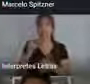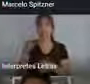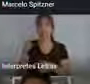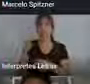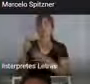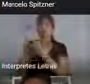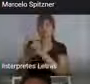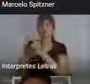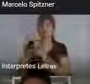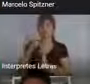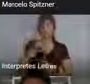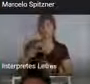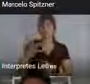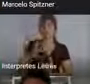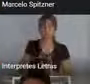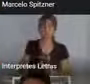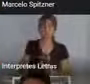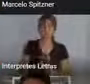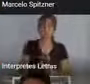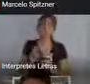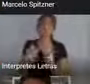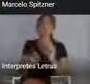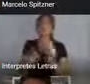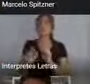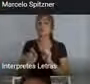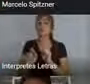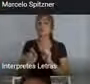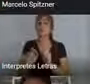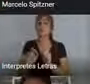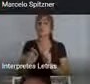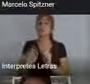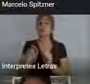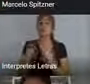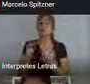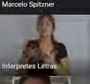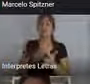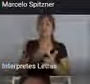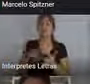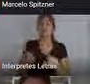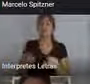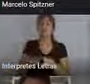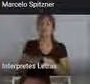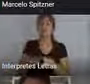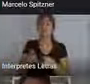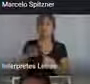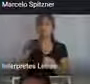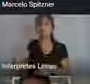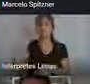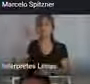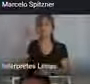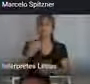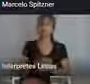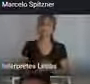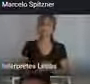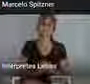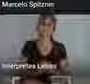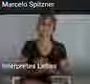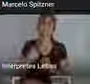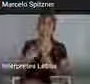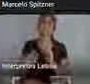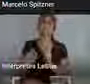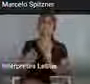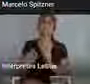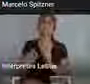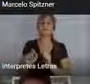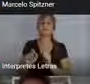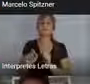primeira pergunta, quais foram as comunidades quilombolas de Tomé Açu? E a segunda, o que você pode pontuar, professor Regis,